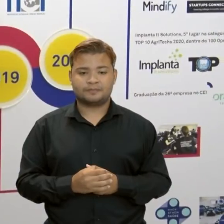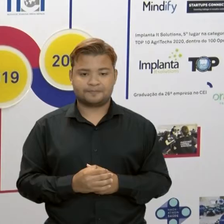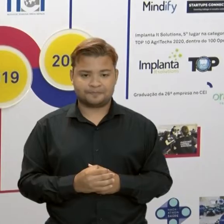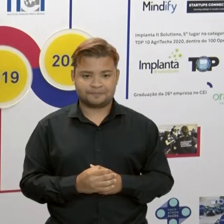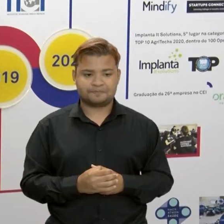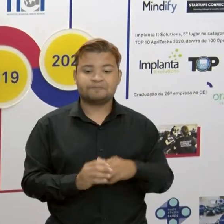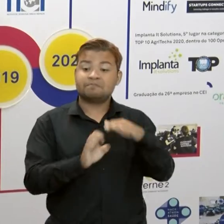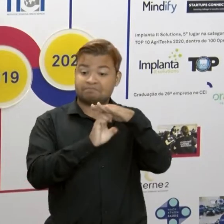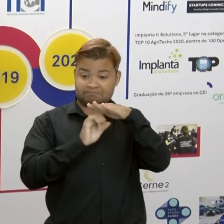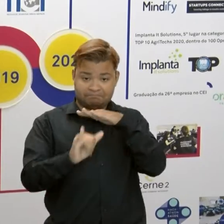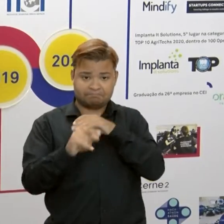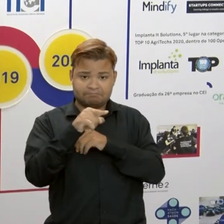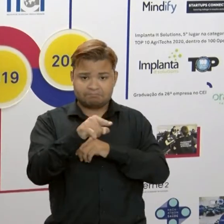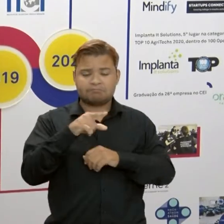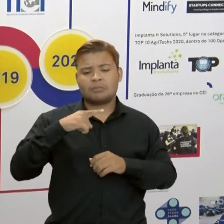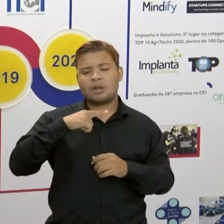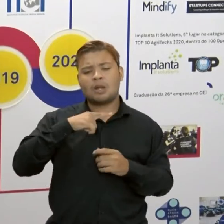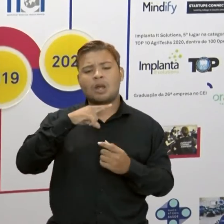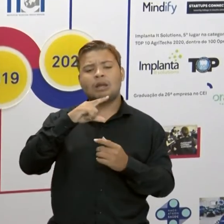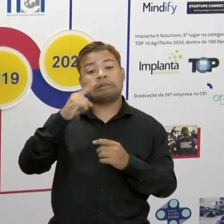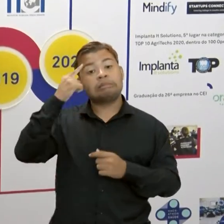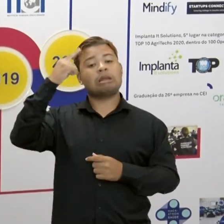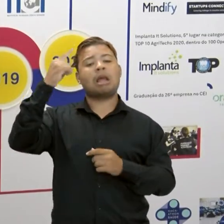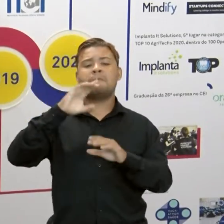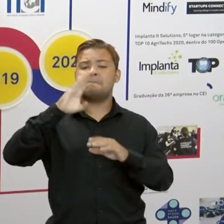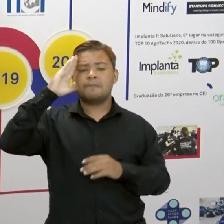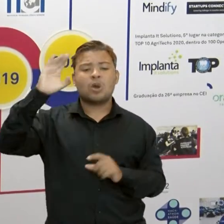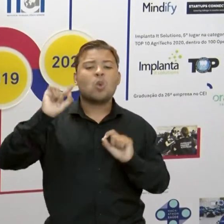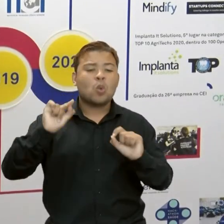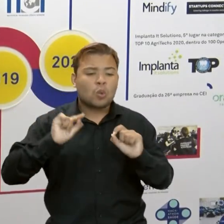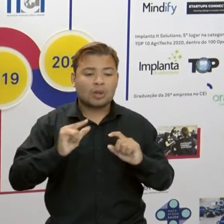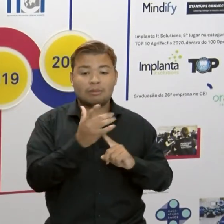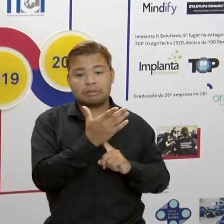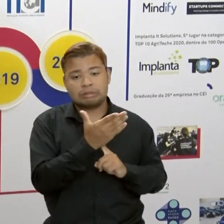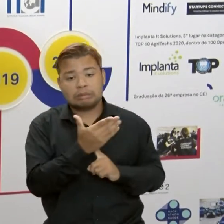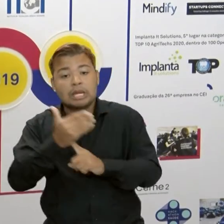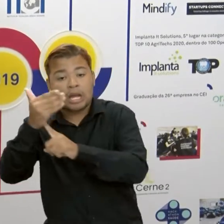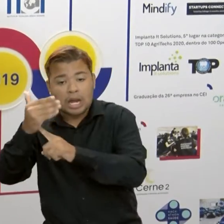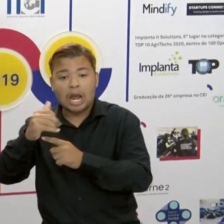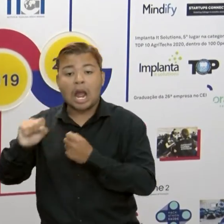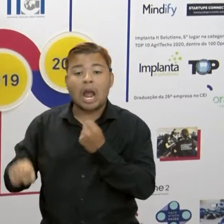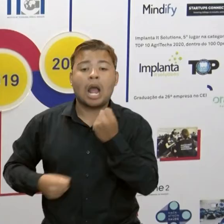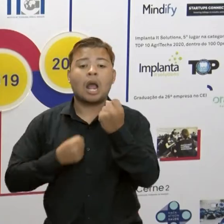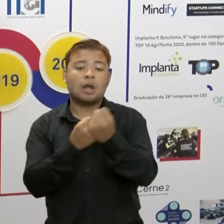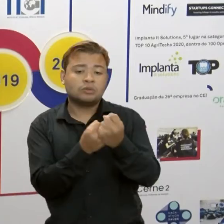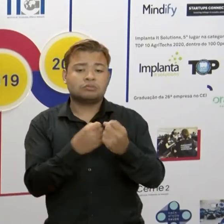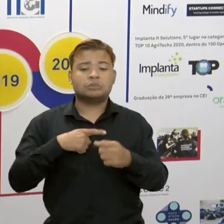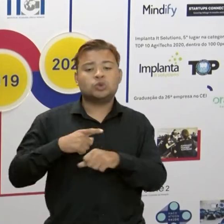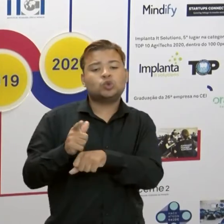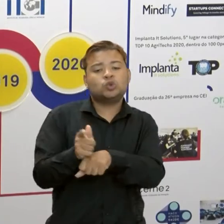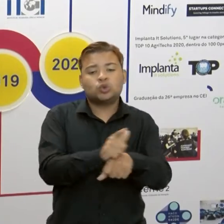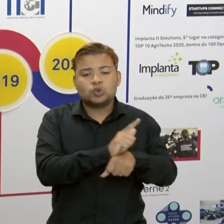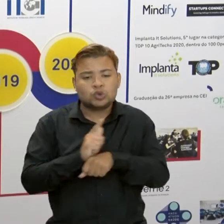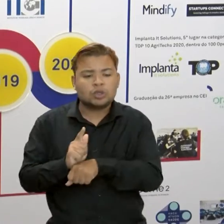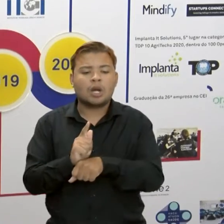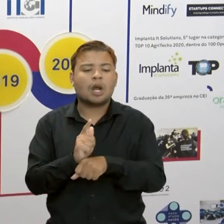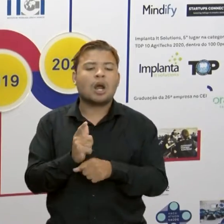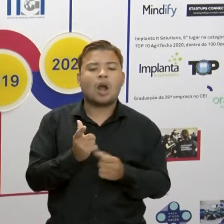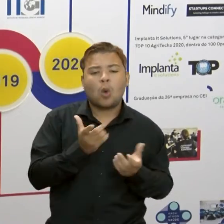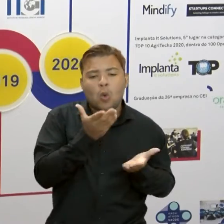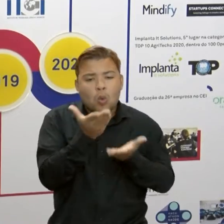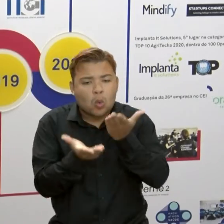Uma startup que tem como ideia principal utilizar a tecnologia para auxiliar na gestão do cuidado